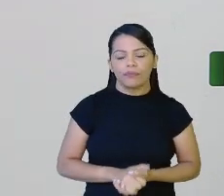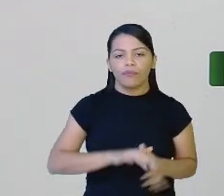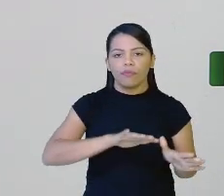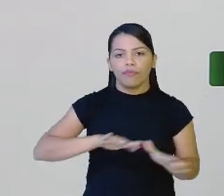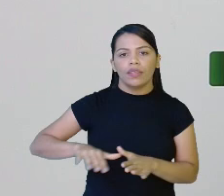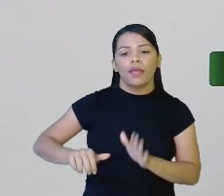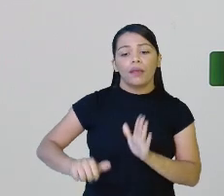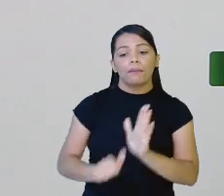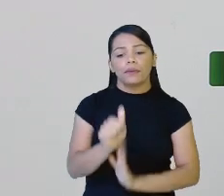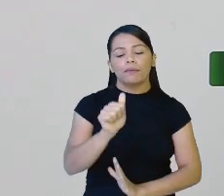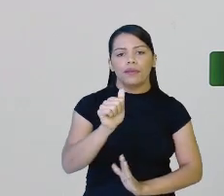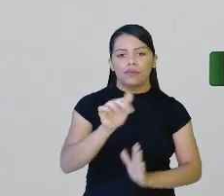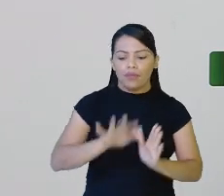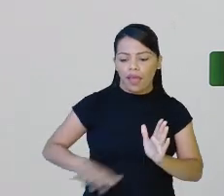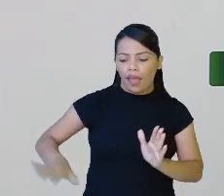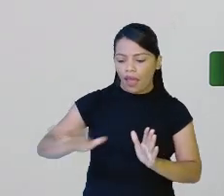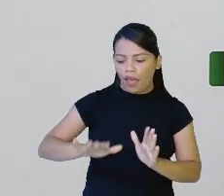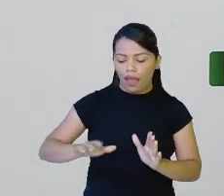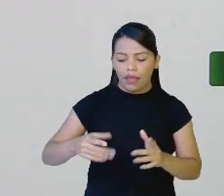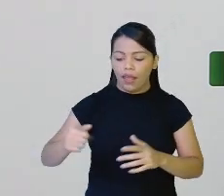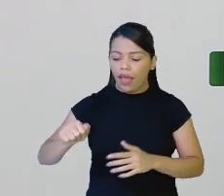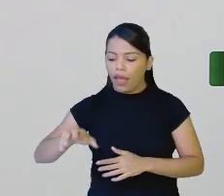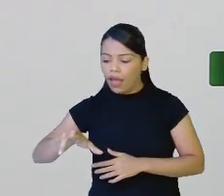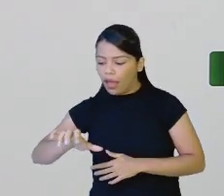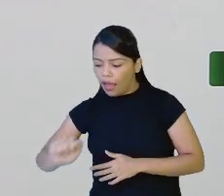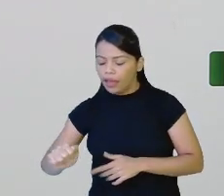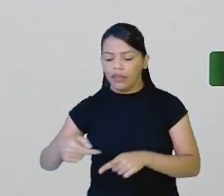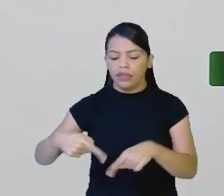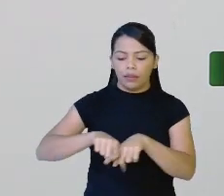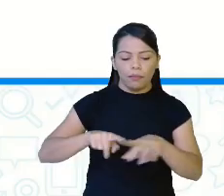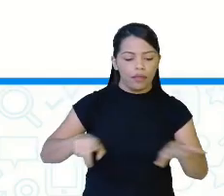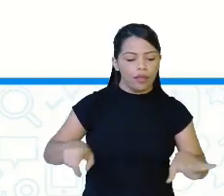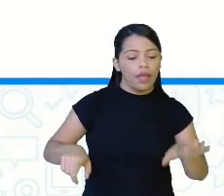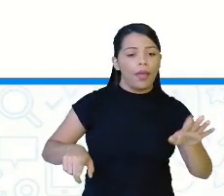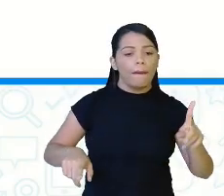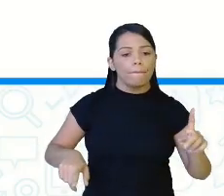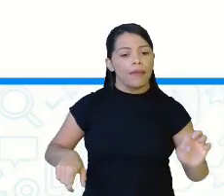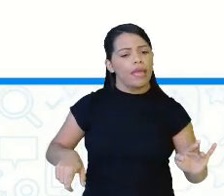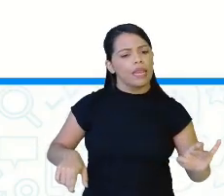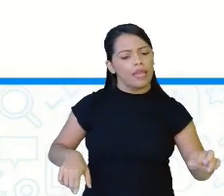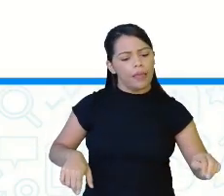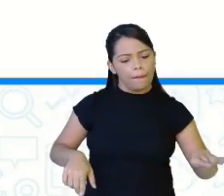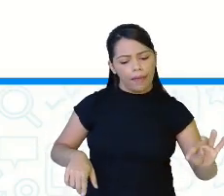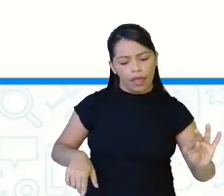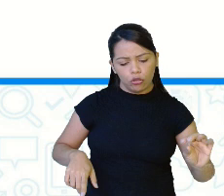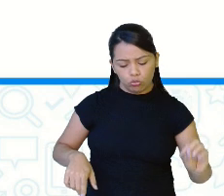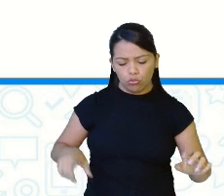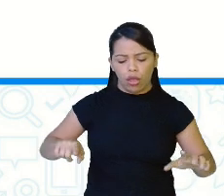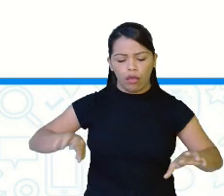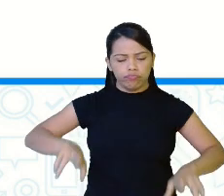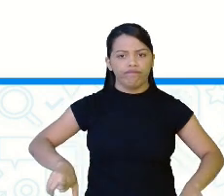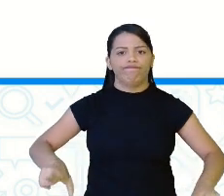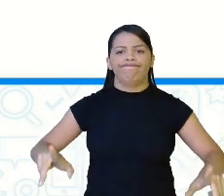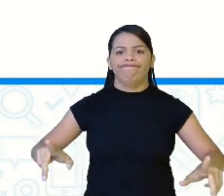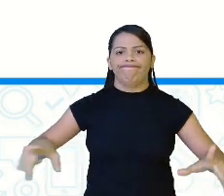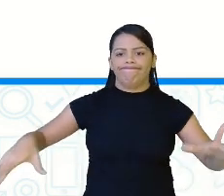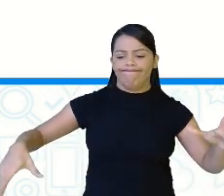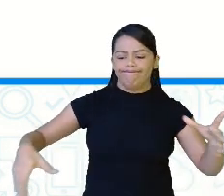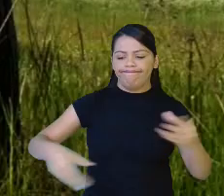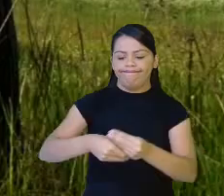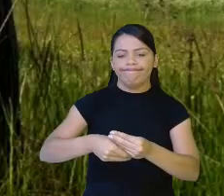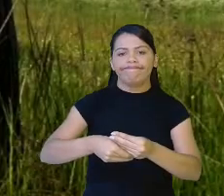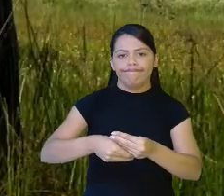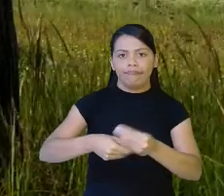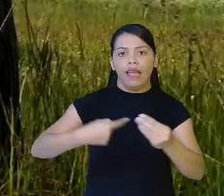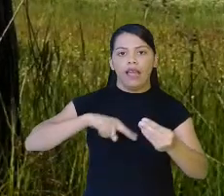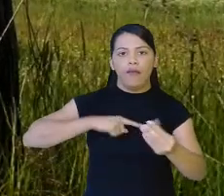Primeiramente, área e perímetro são medidas completamente diferentes. Elas se complementam. A gente